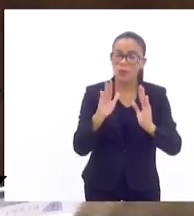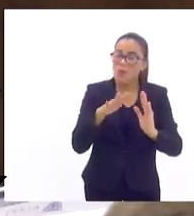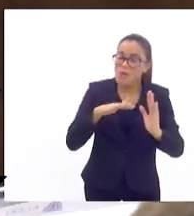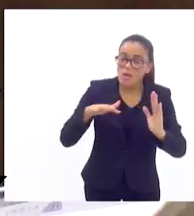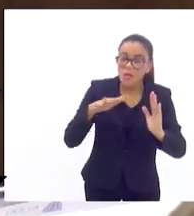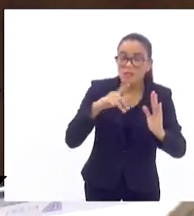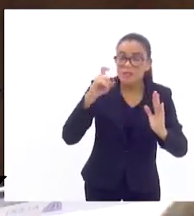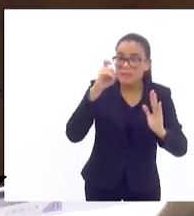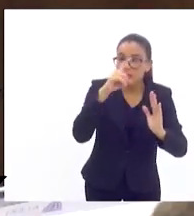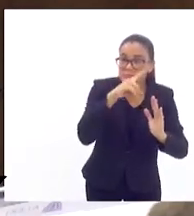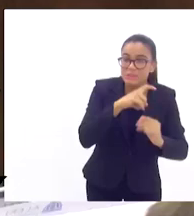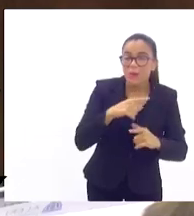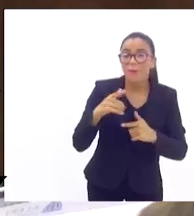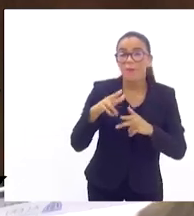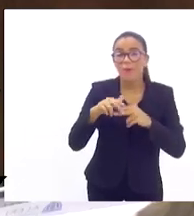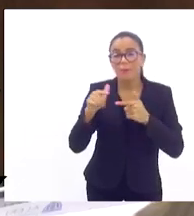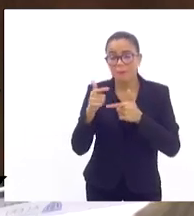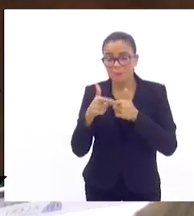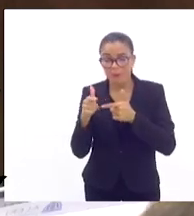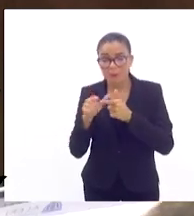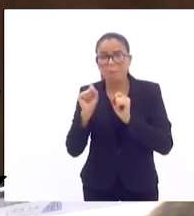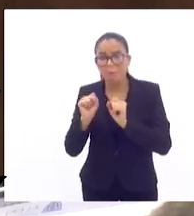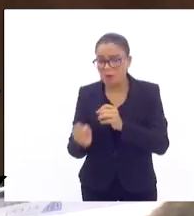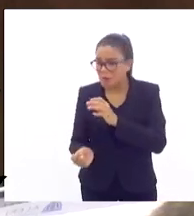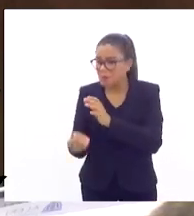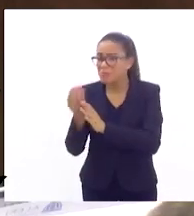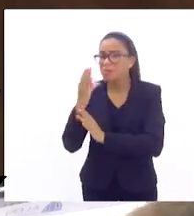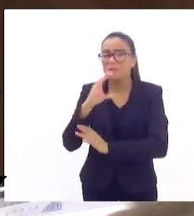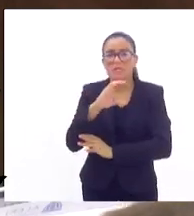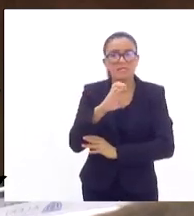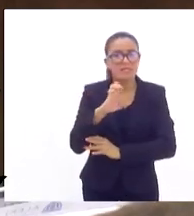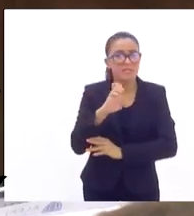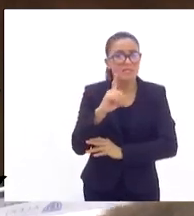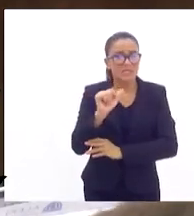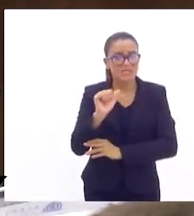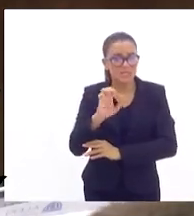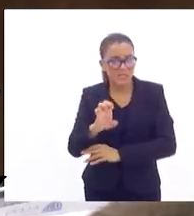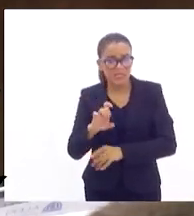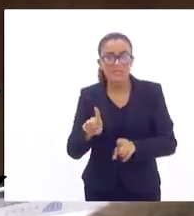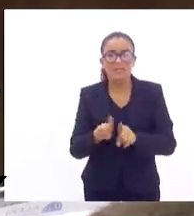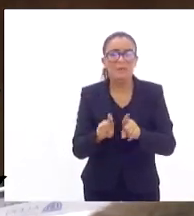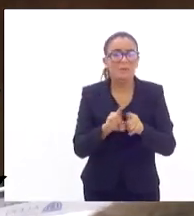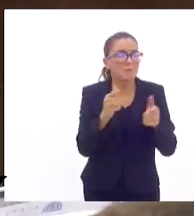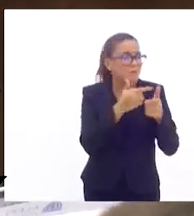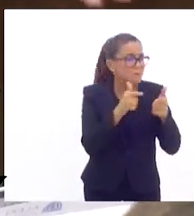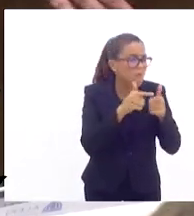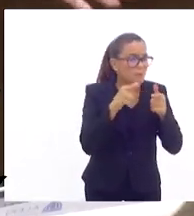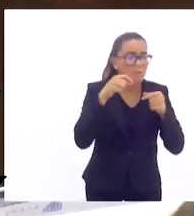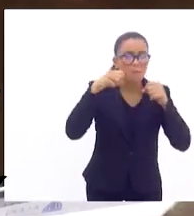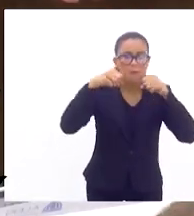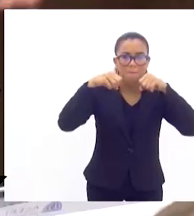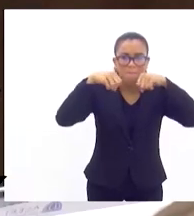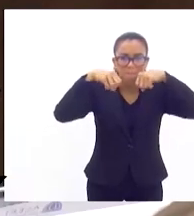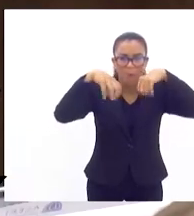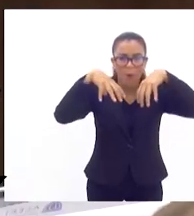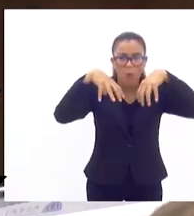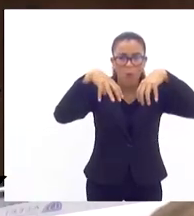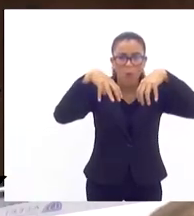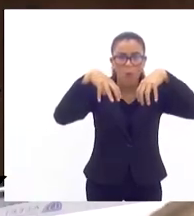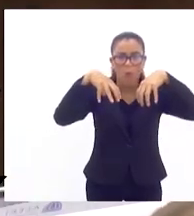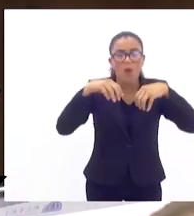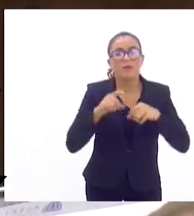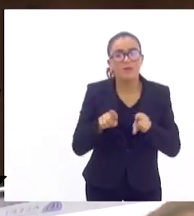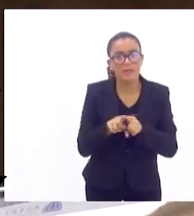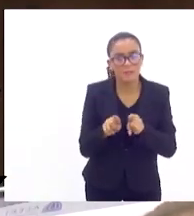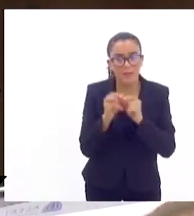em função de um problema normal que pode acontecer com a SEDAI, como pode acontecer com o problema de energia, que muito calor que estava no Rio de Janeiro na